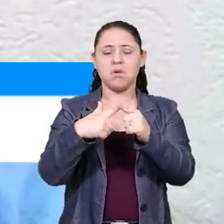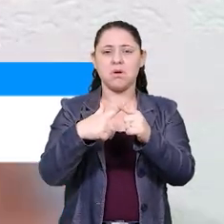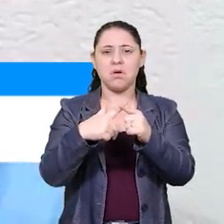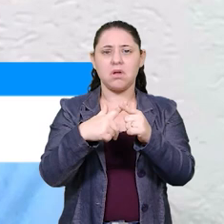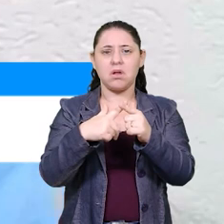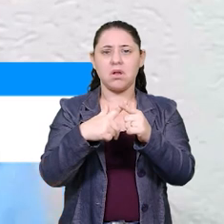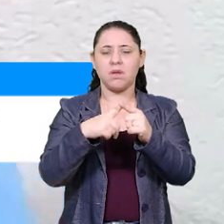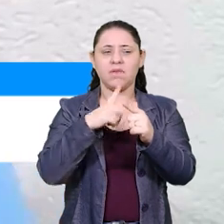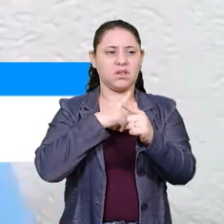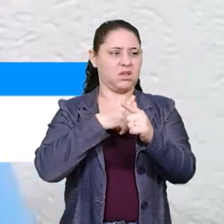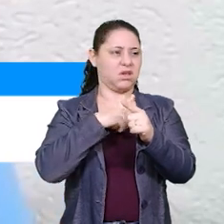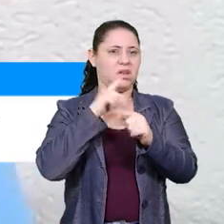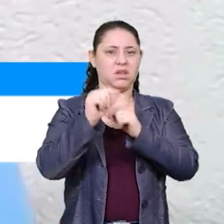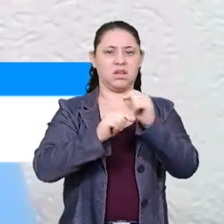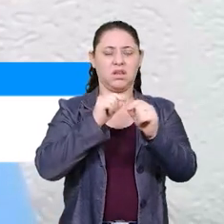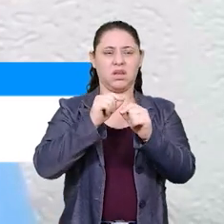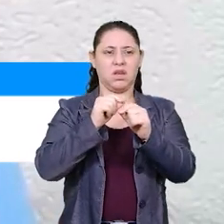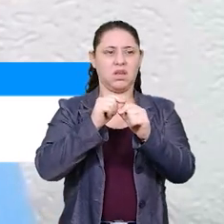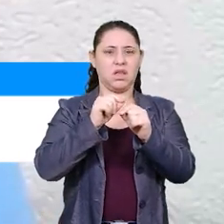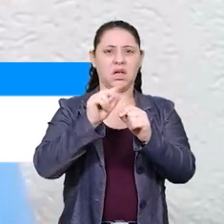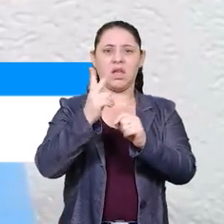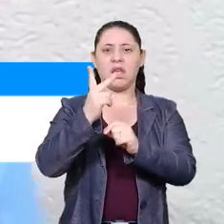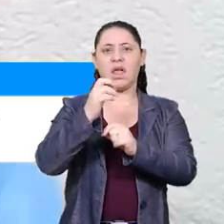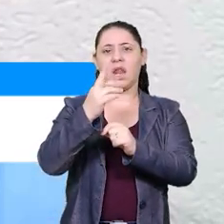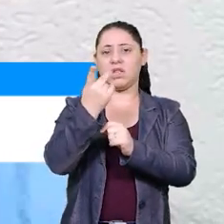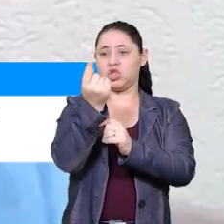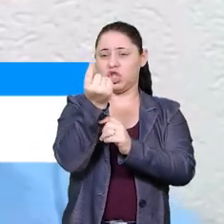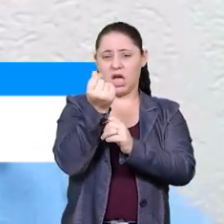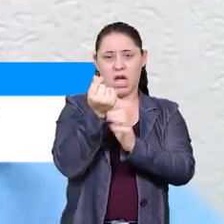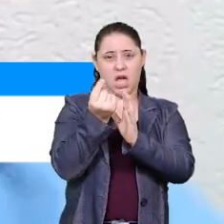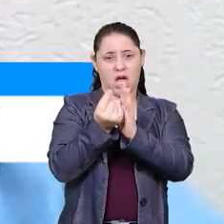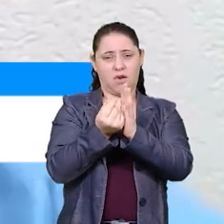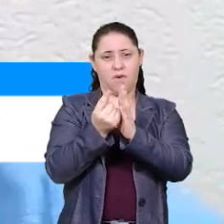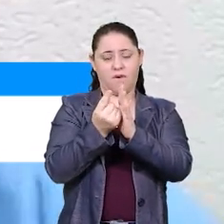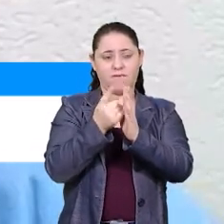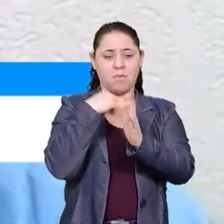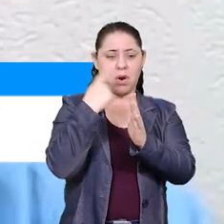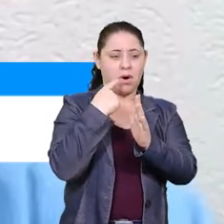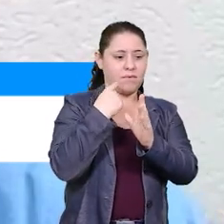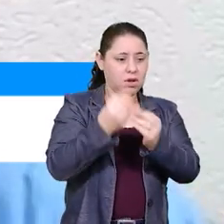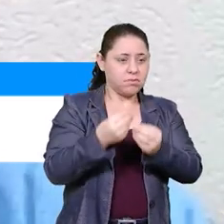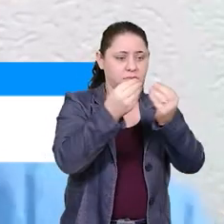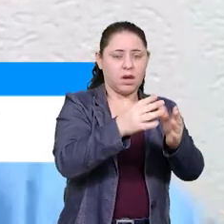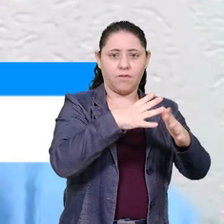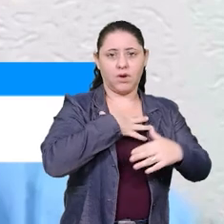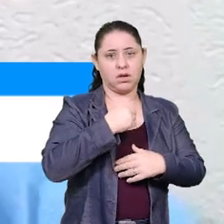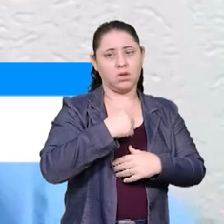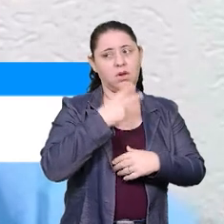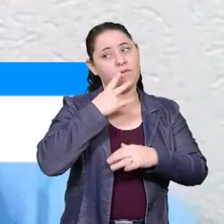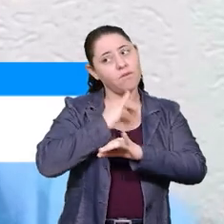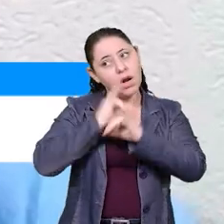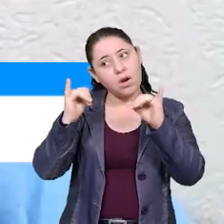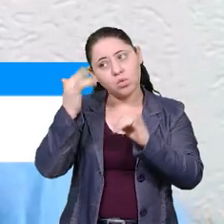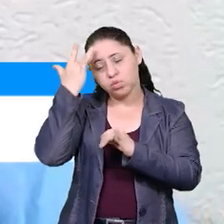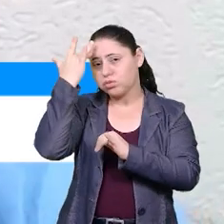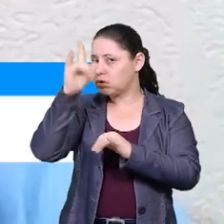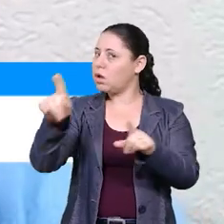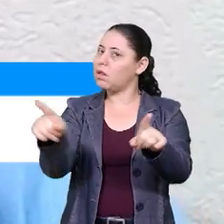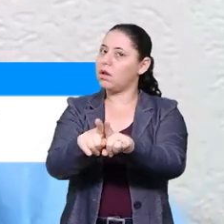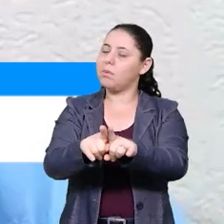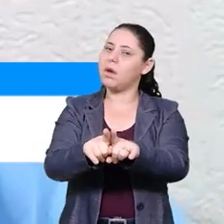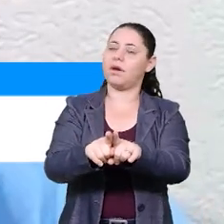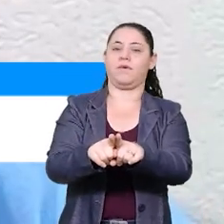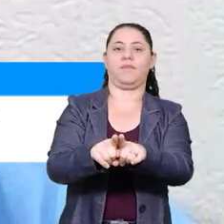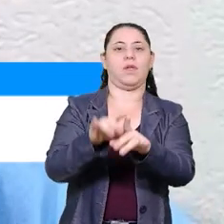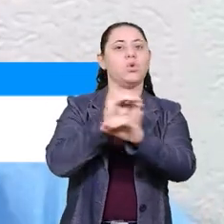não merece receber herança que tem que agregar o patrimônio ao governo